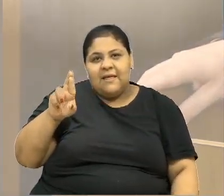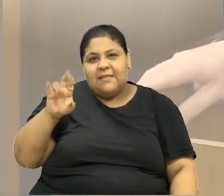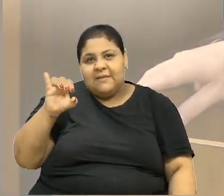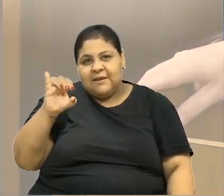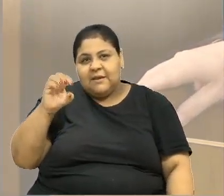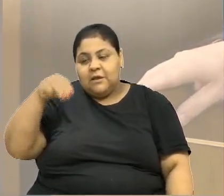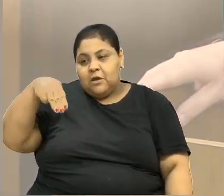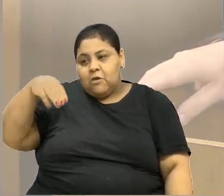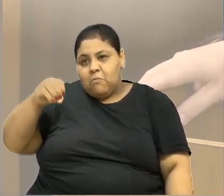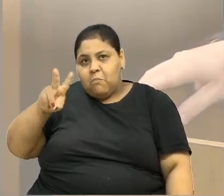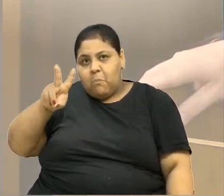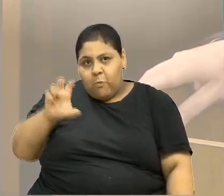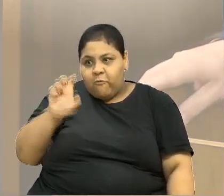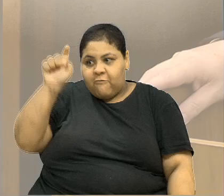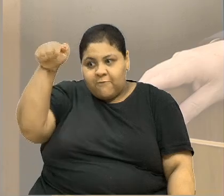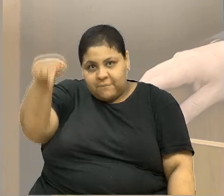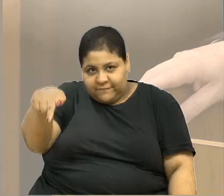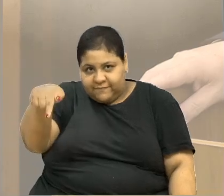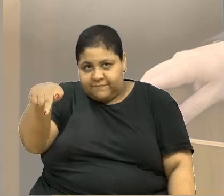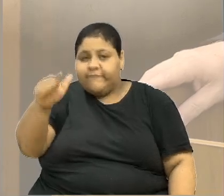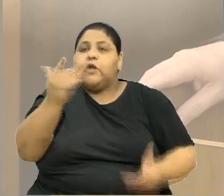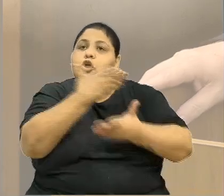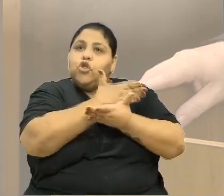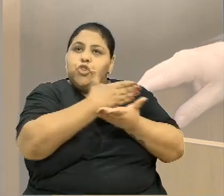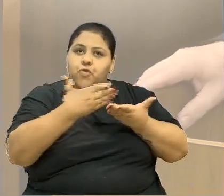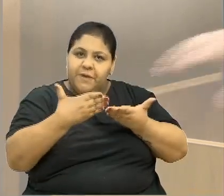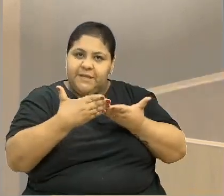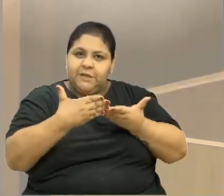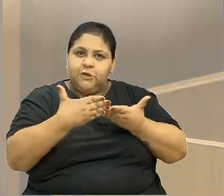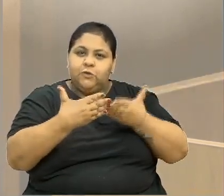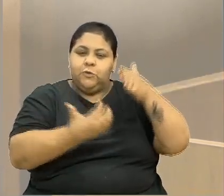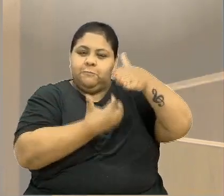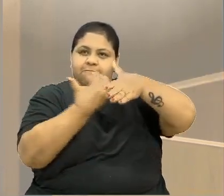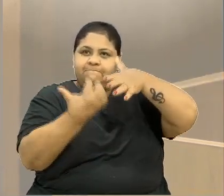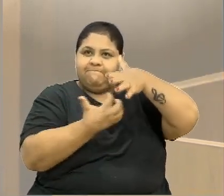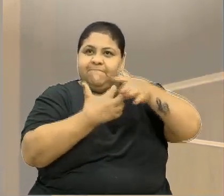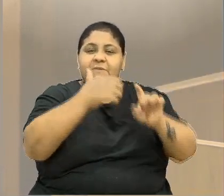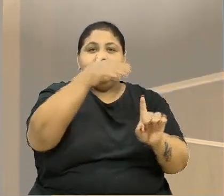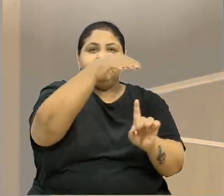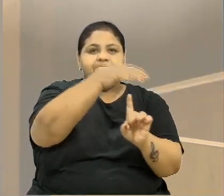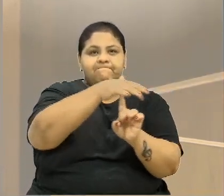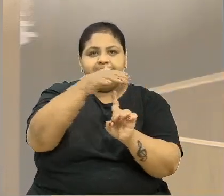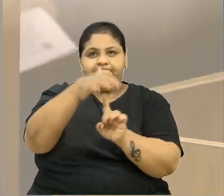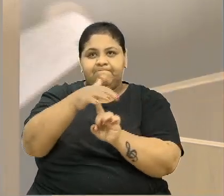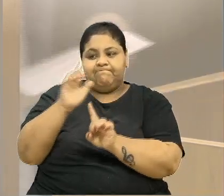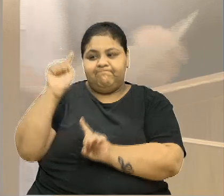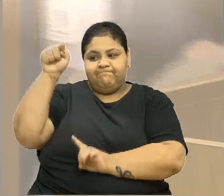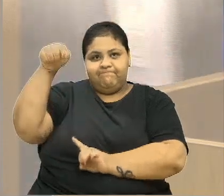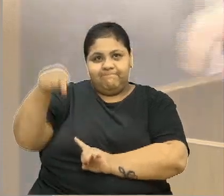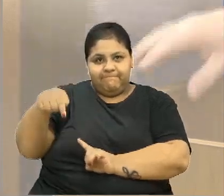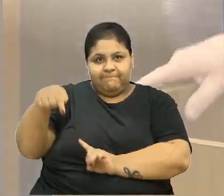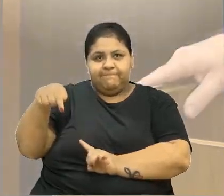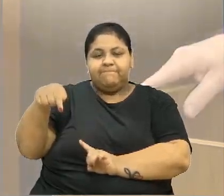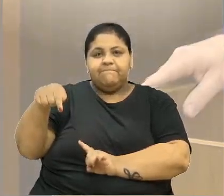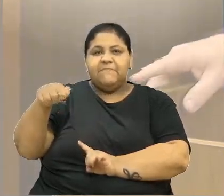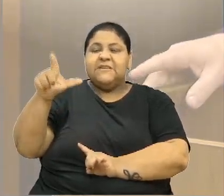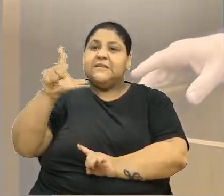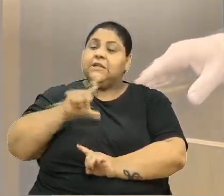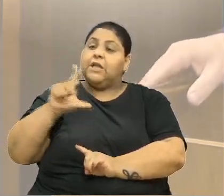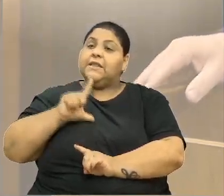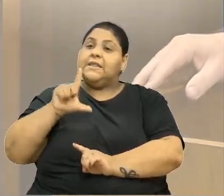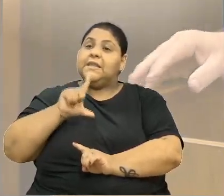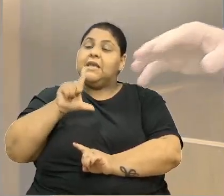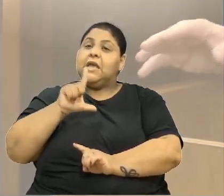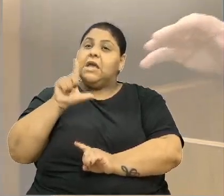estreia, em setembro de 2023, a feira Electric Move Brasil tem